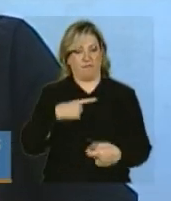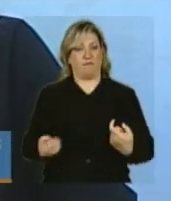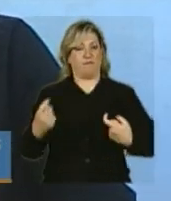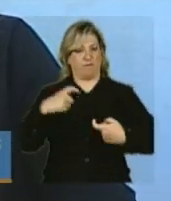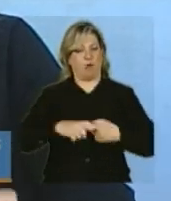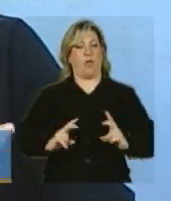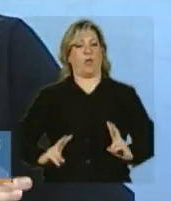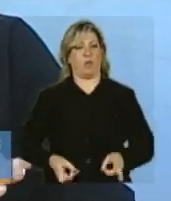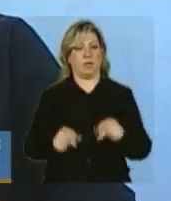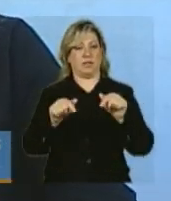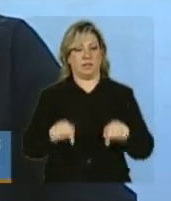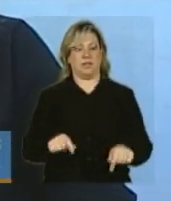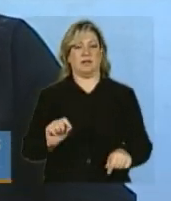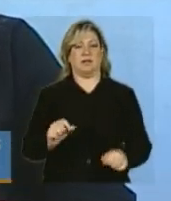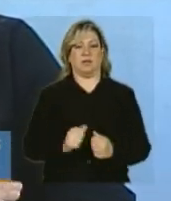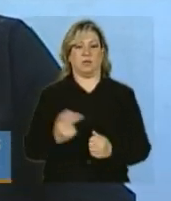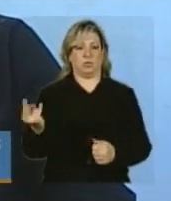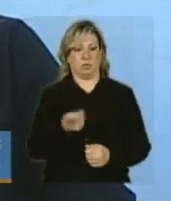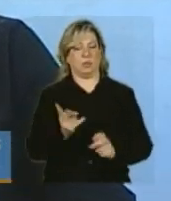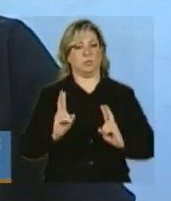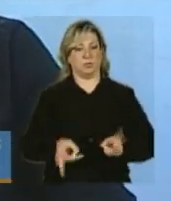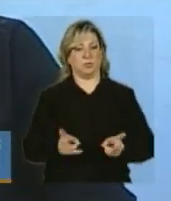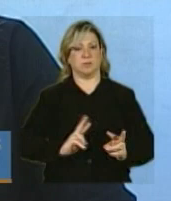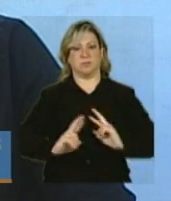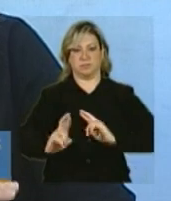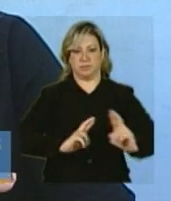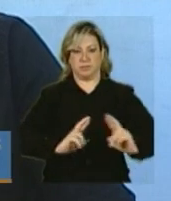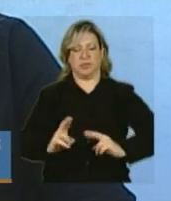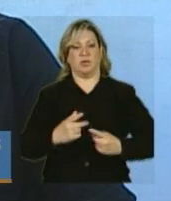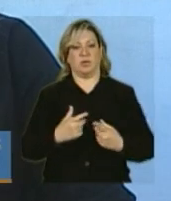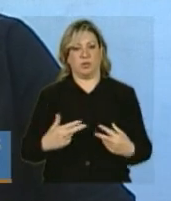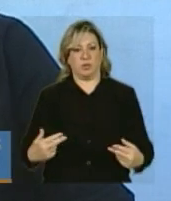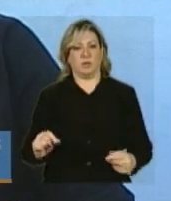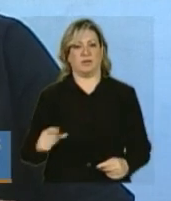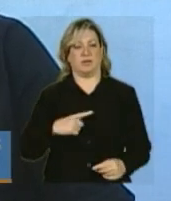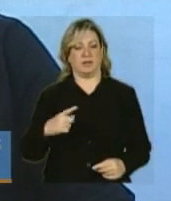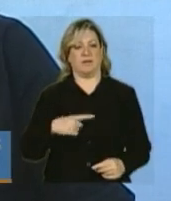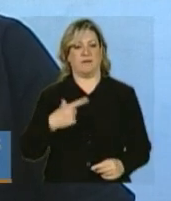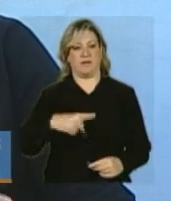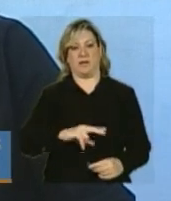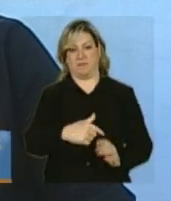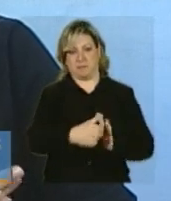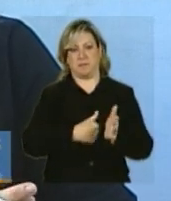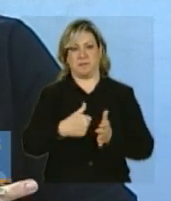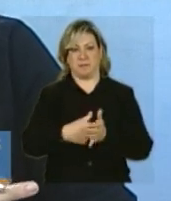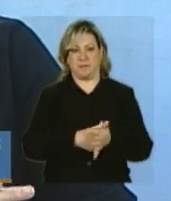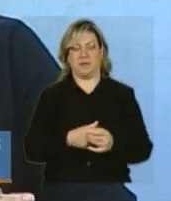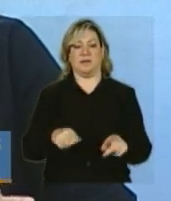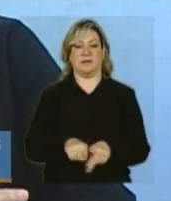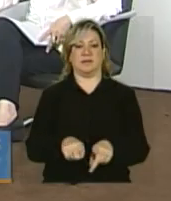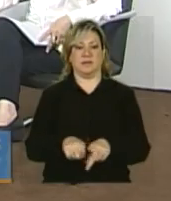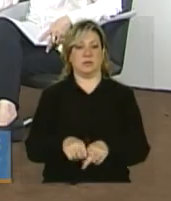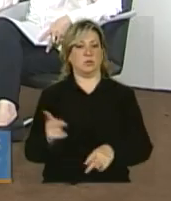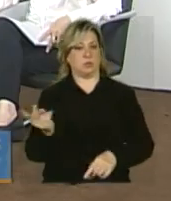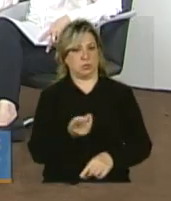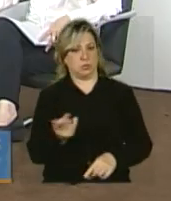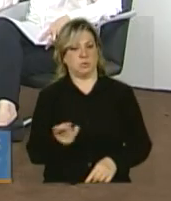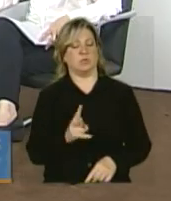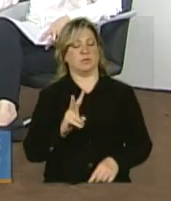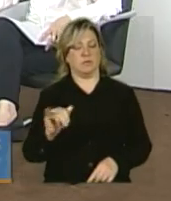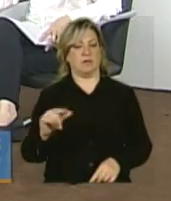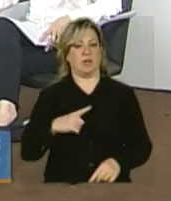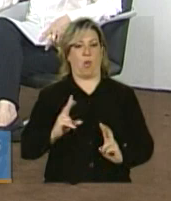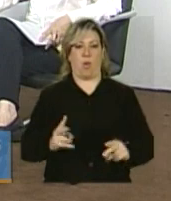gente continua aqui com a Deuscreide Gonçalves, que é coordenadora geral de coordenação de ações, e com a Tânia Almeida, que é gerente